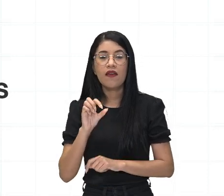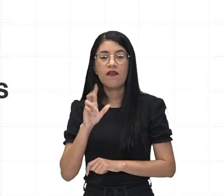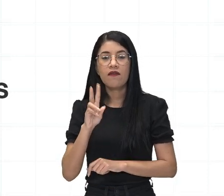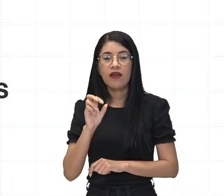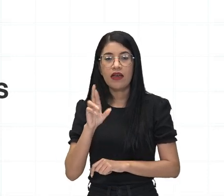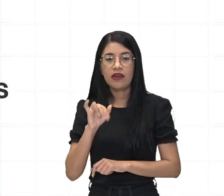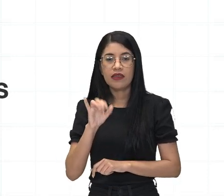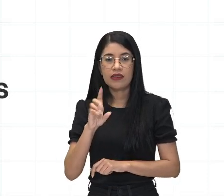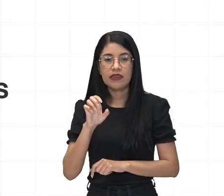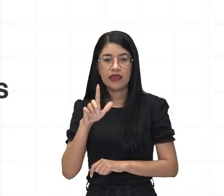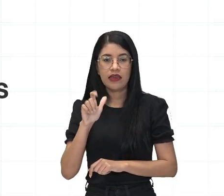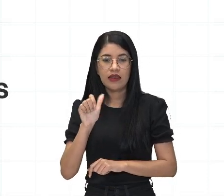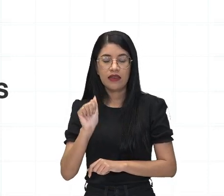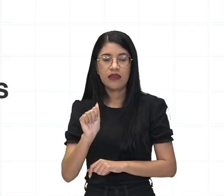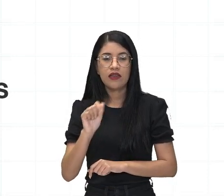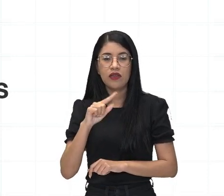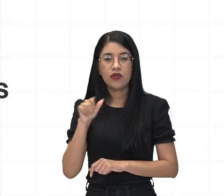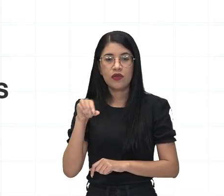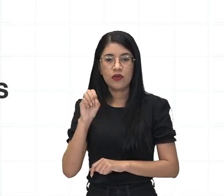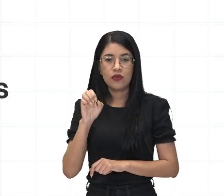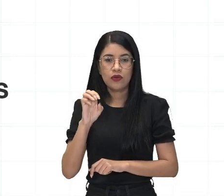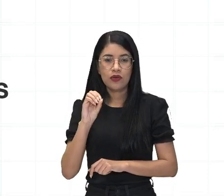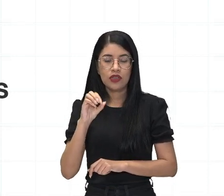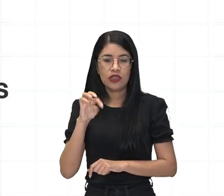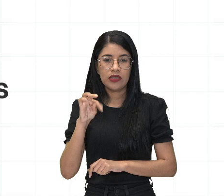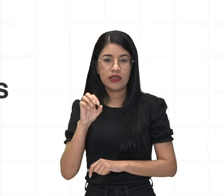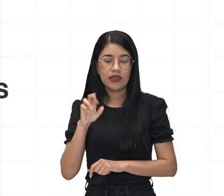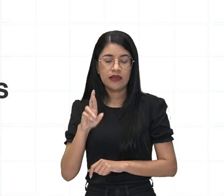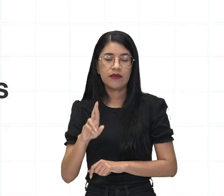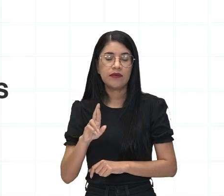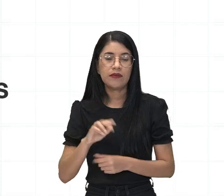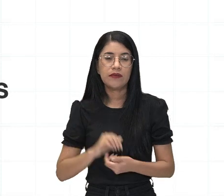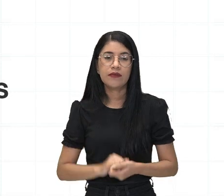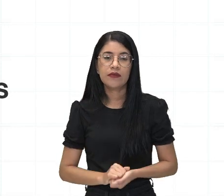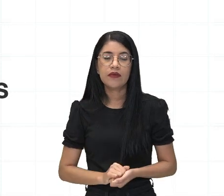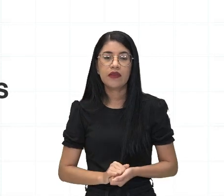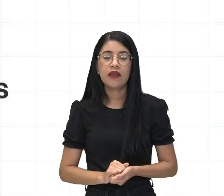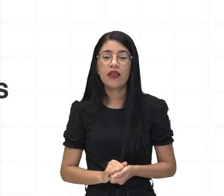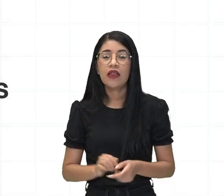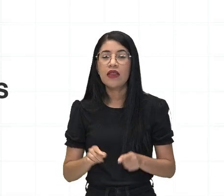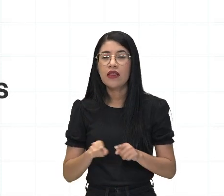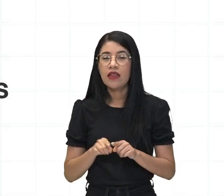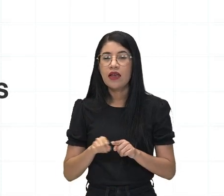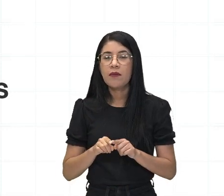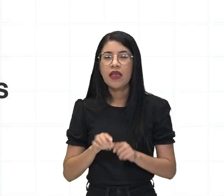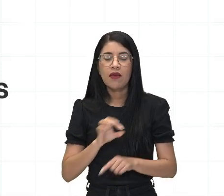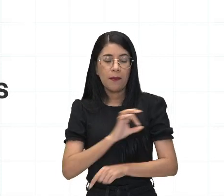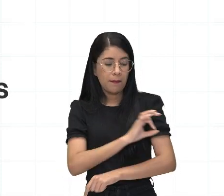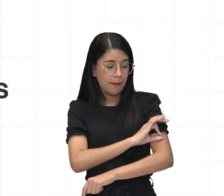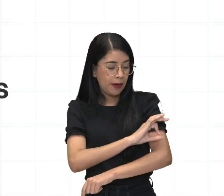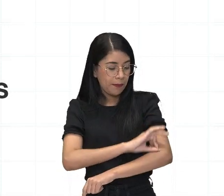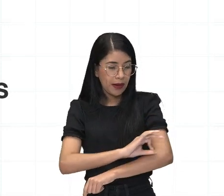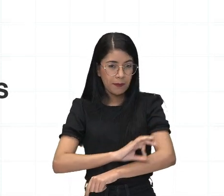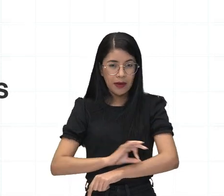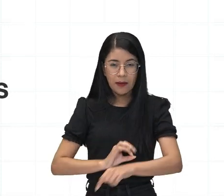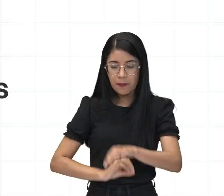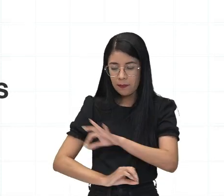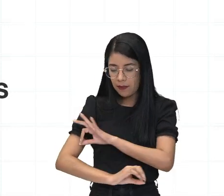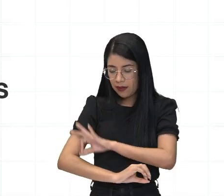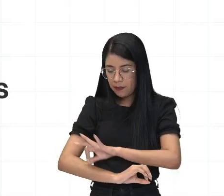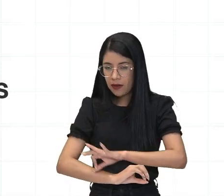zoster, o micro-organismo é um vírus. Já são também aquelas feridas que nós temos, né, conhecido